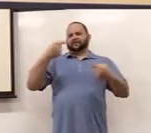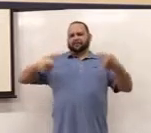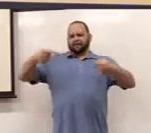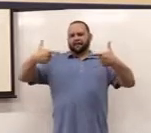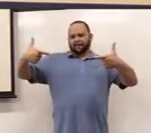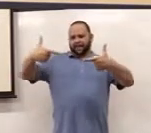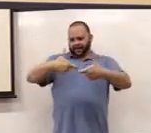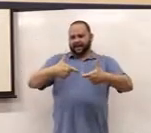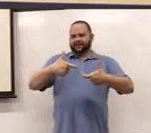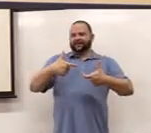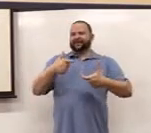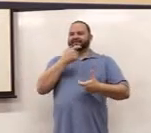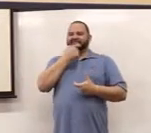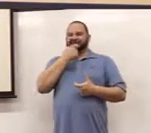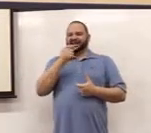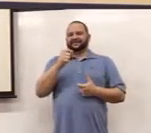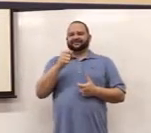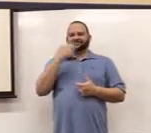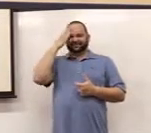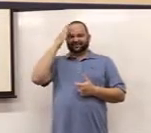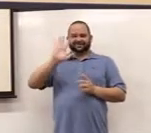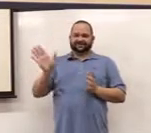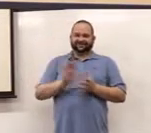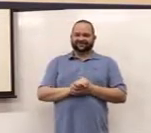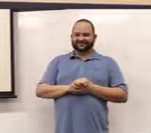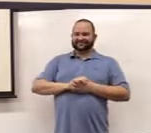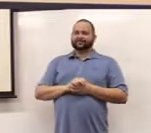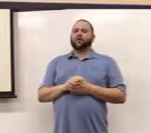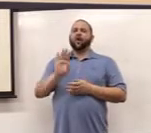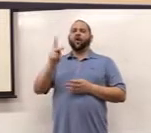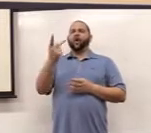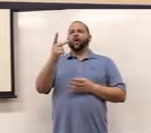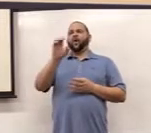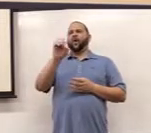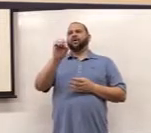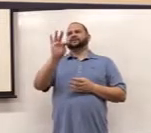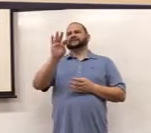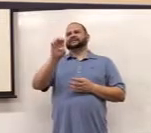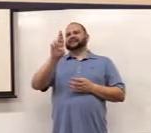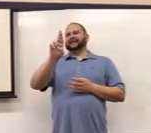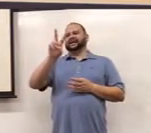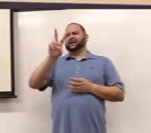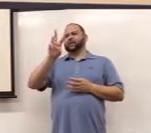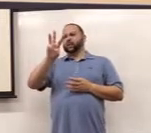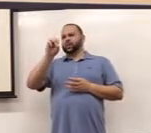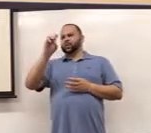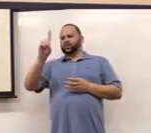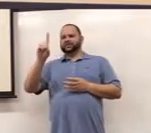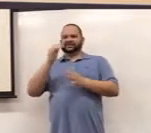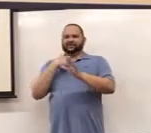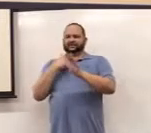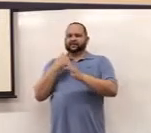europeus se reuniram para redesenhar as fronteiras europeias depois que caiu o Império Francês, o Império Napoleônico. Né?